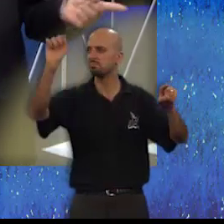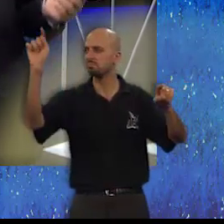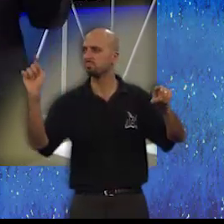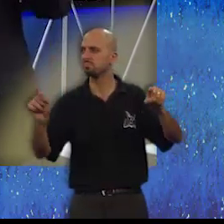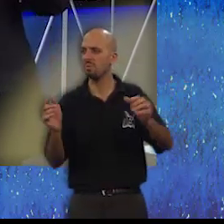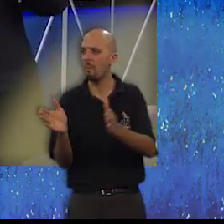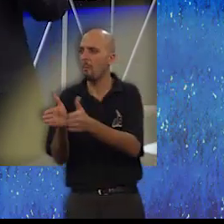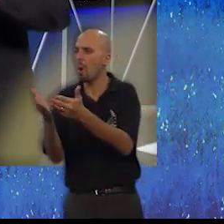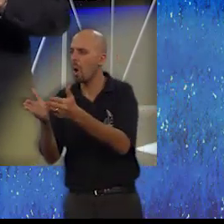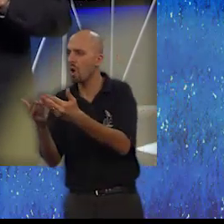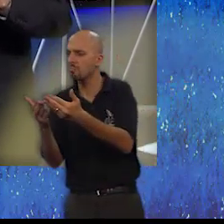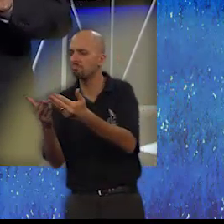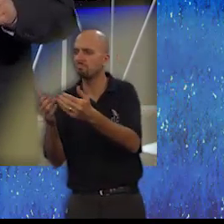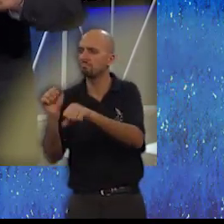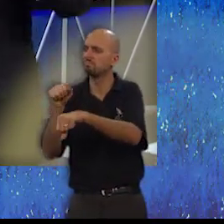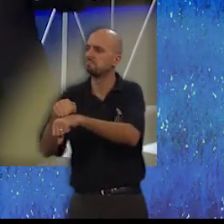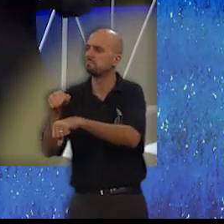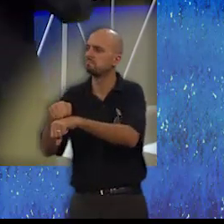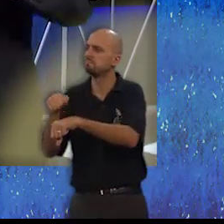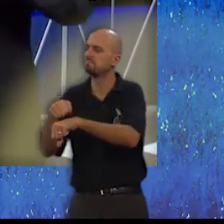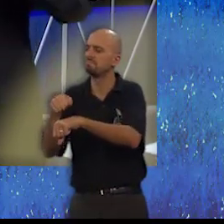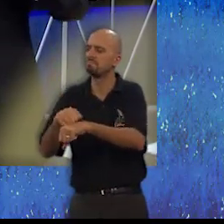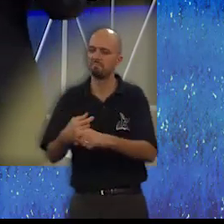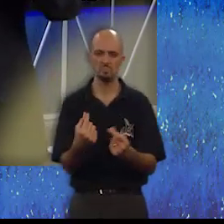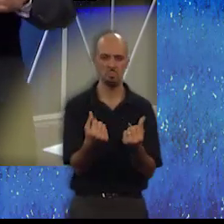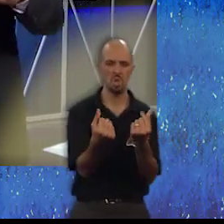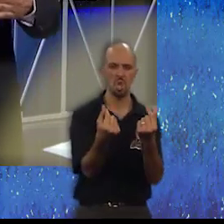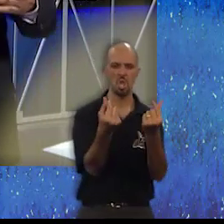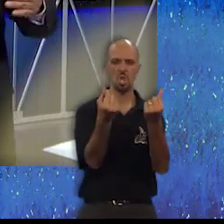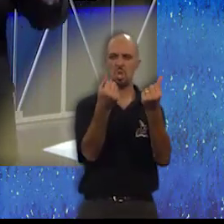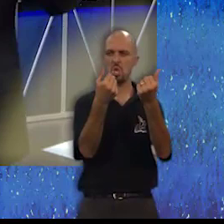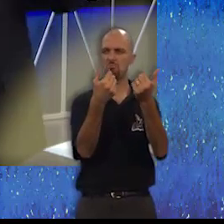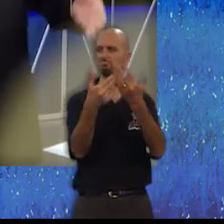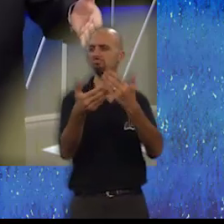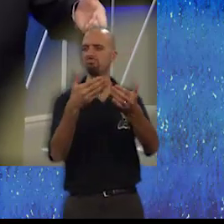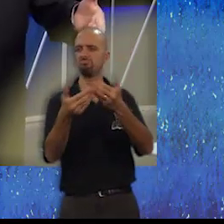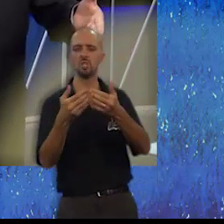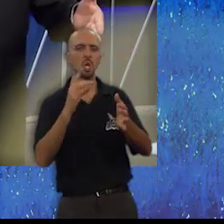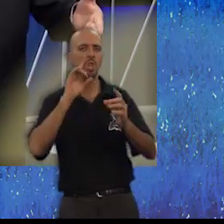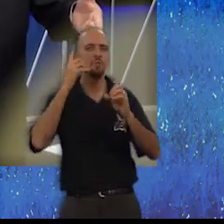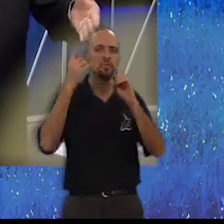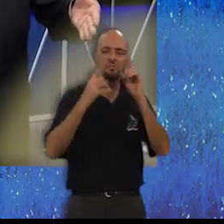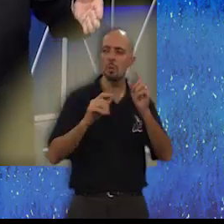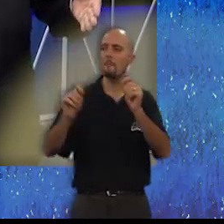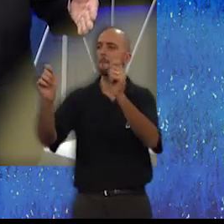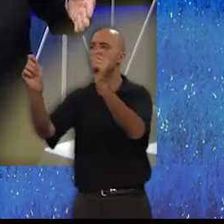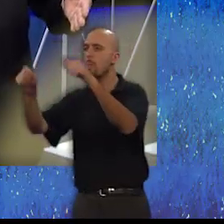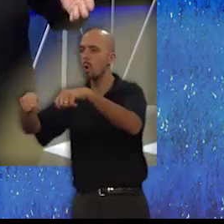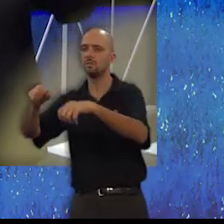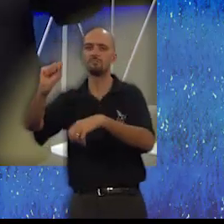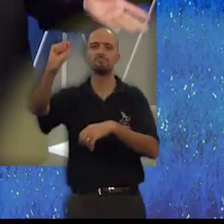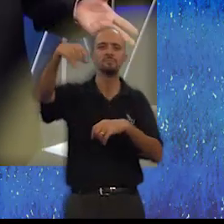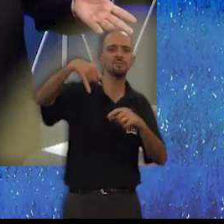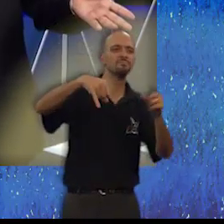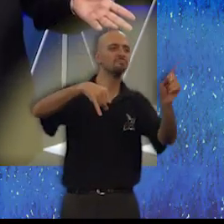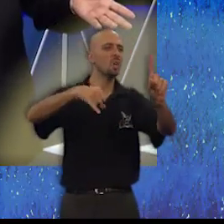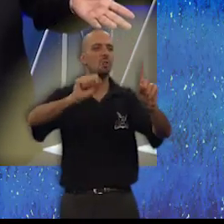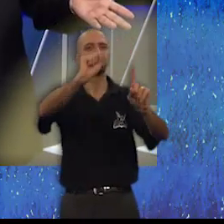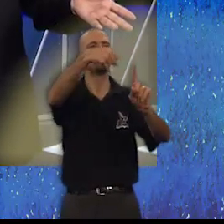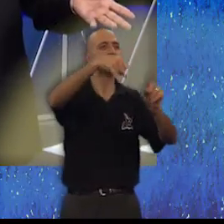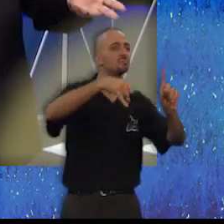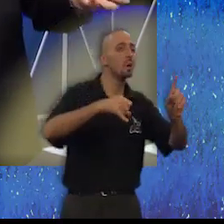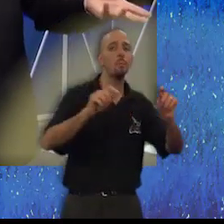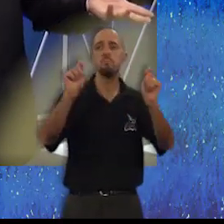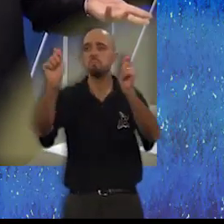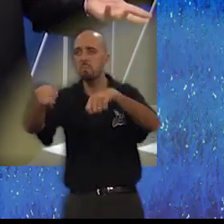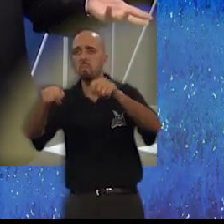rica ou seja a pessoa pobre. Normalmente as pessoas querem saber, pode isso, pode aquilo ou não pode?